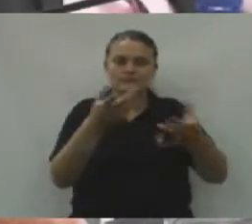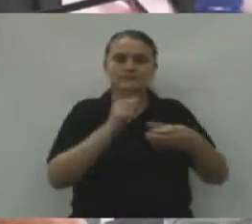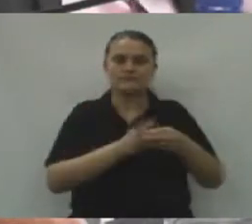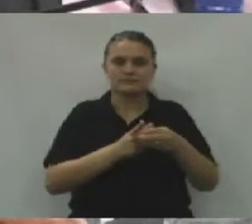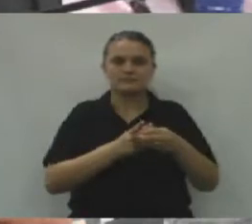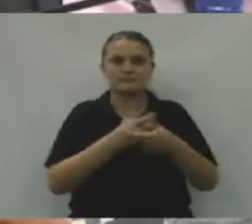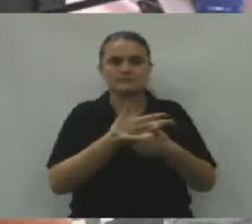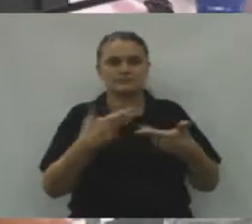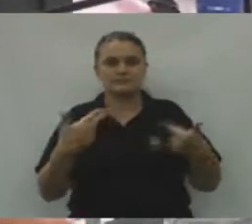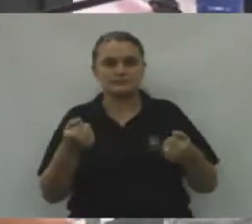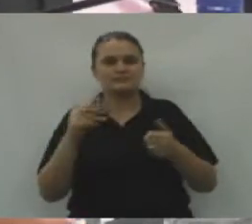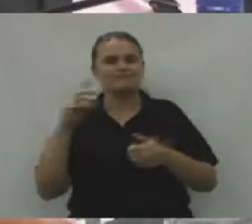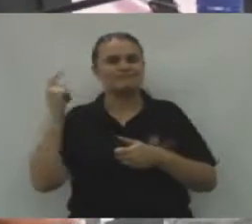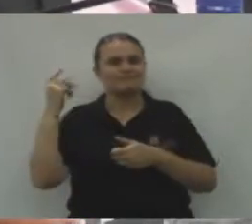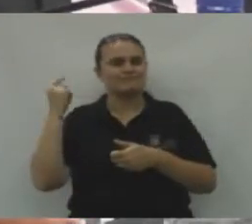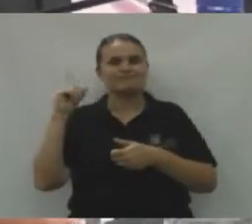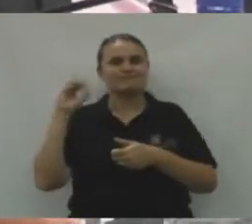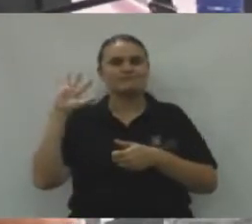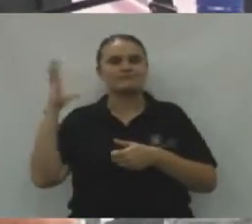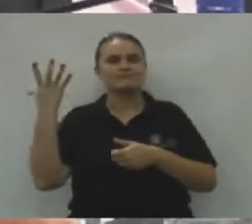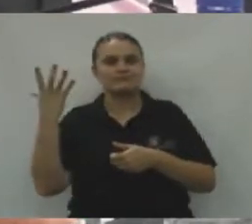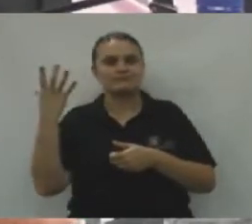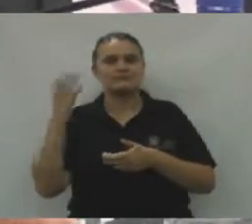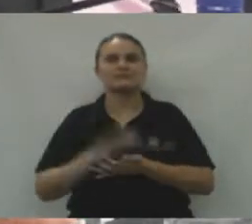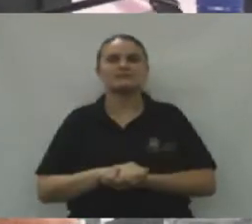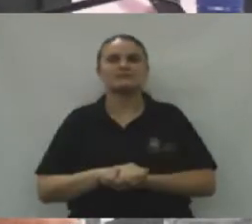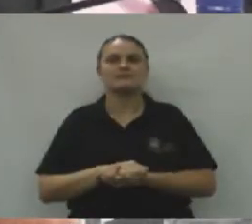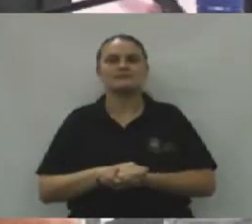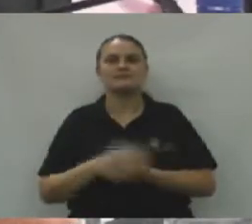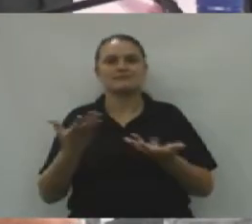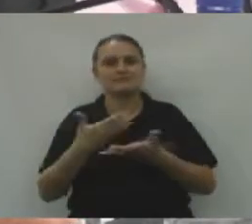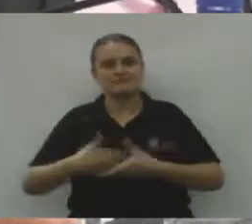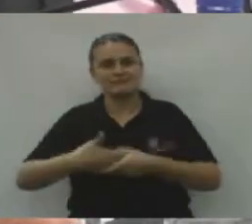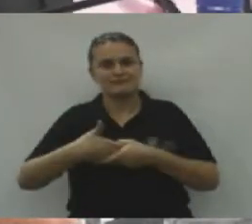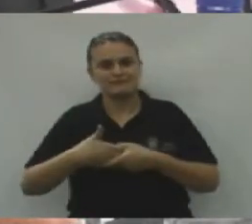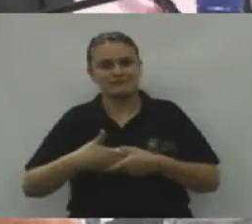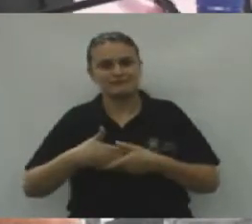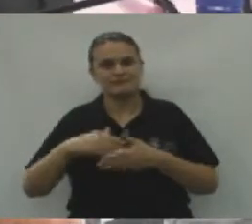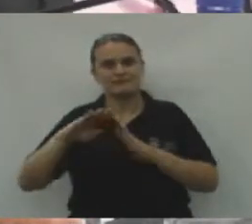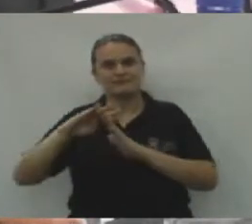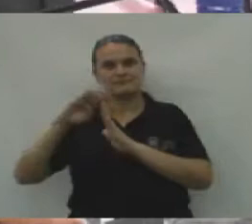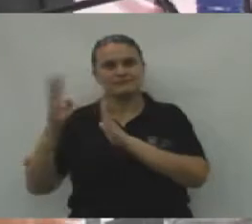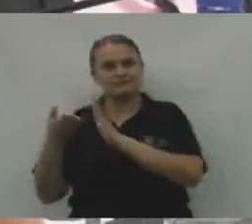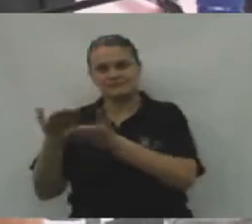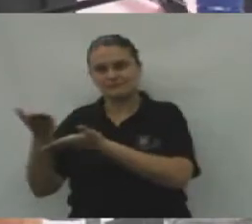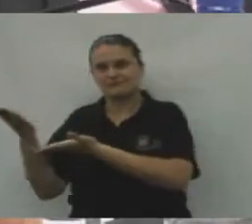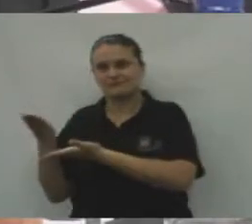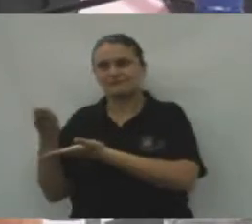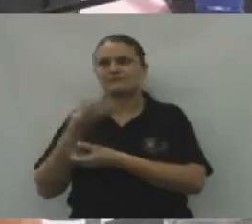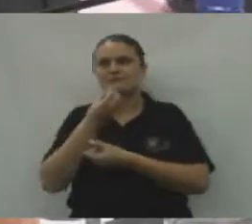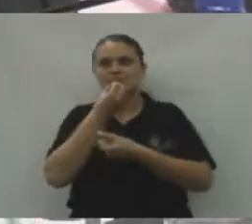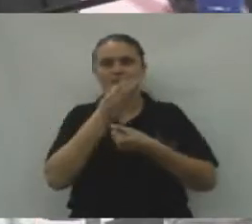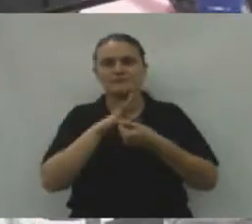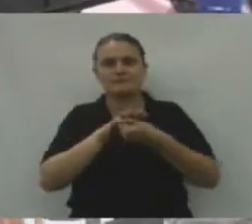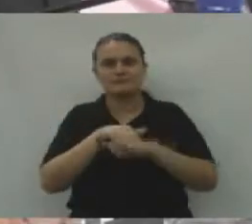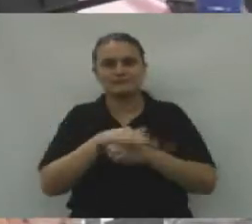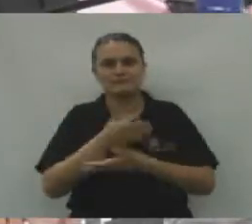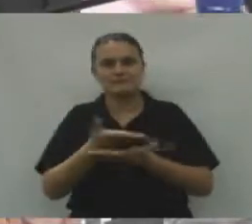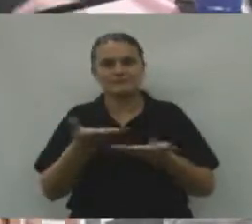coisas que há muito tempo já não acontecia isso. Então, quero dar os parabéns a todos nós e uma boa noite a